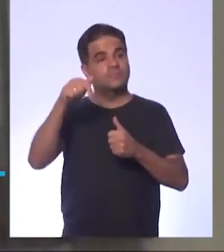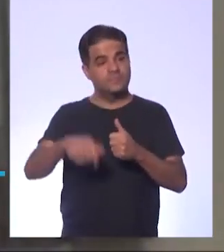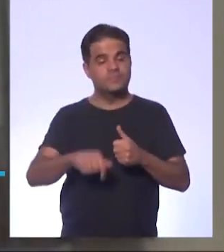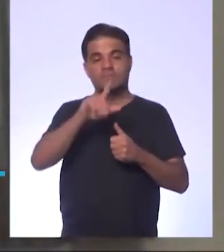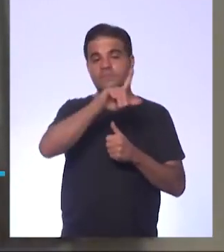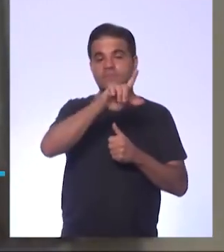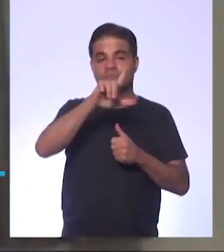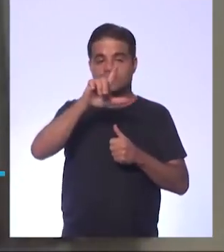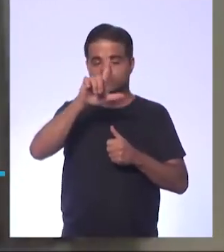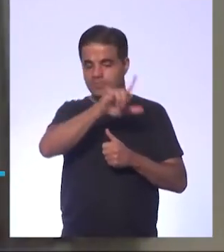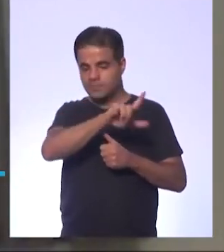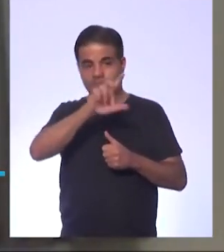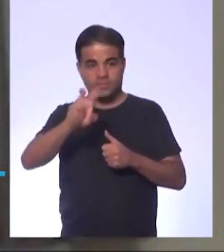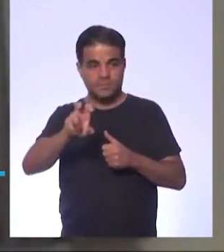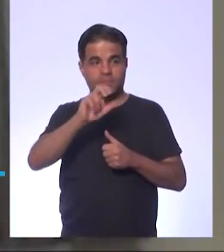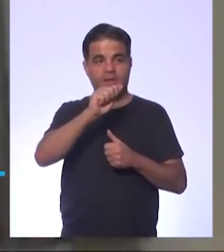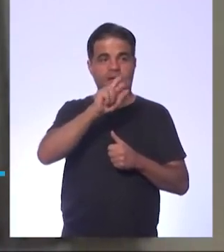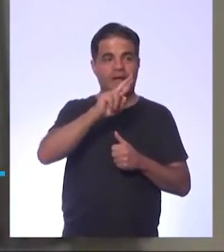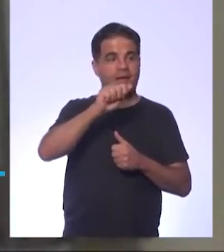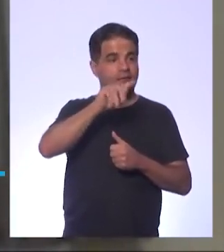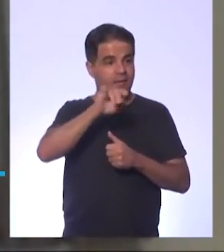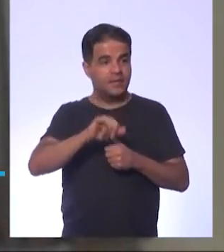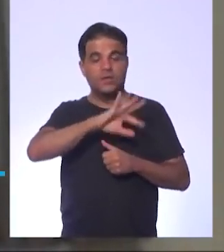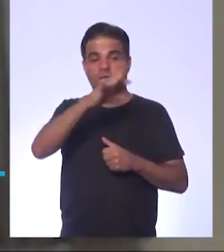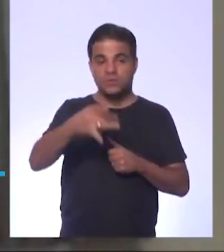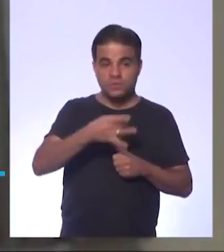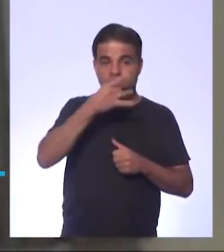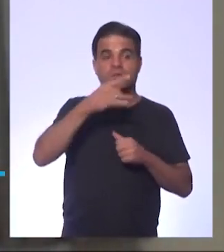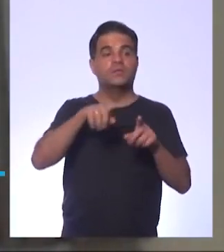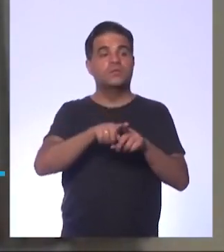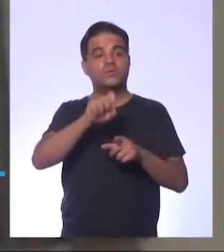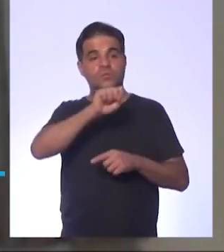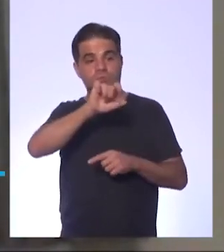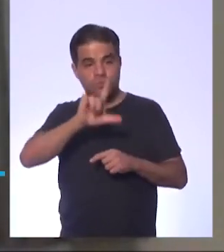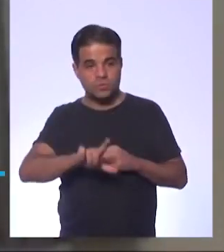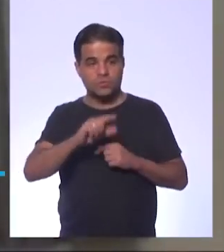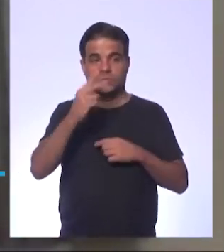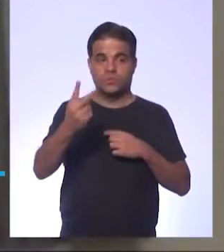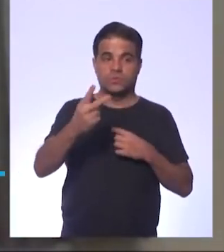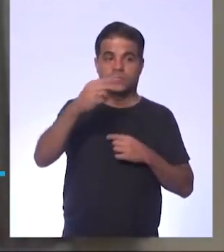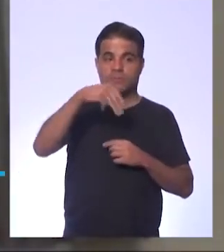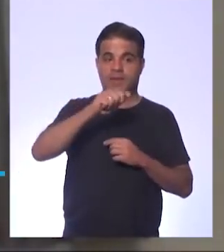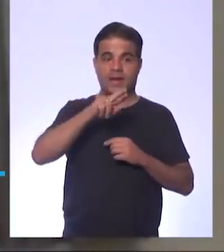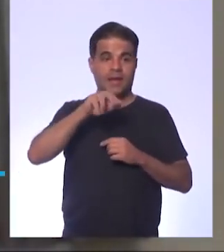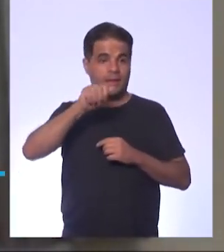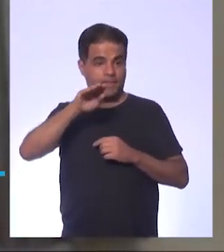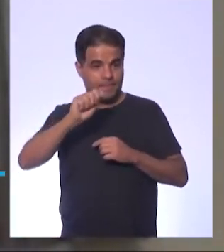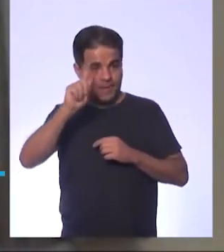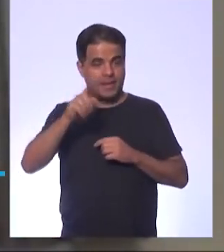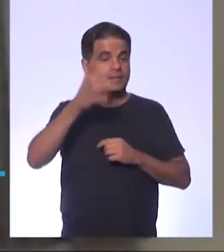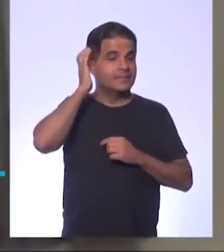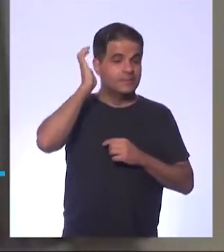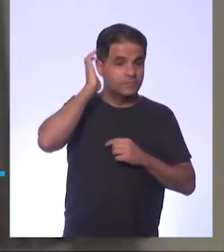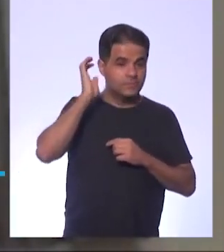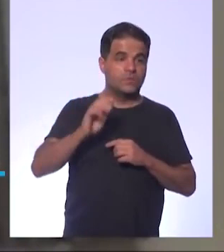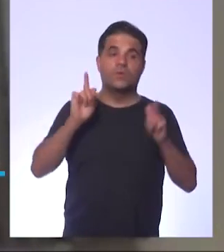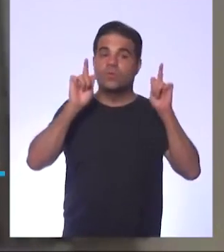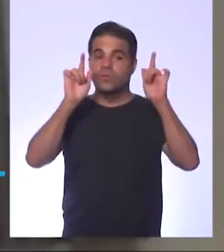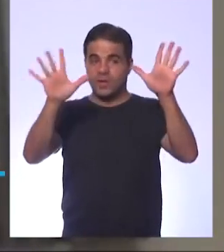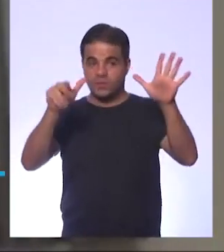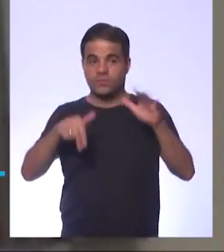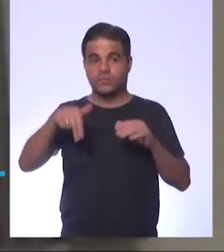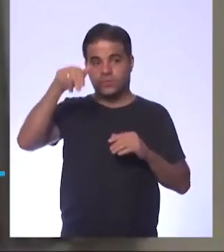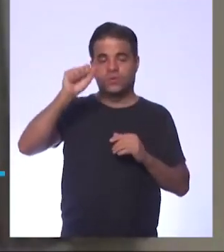da Leste 5, Arapeí, Jundiaí, Sul 2, Marabá Paulista, Santo André, Guarulhos